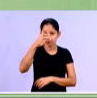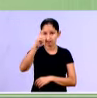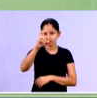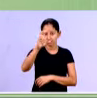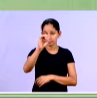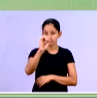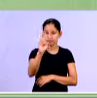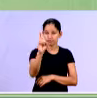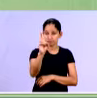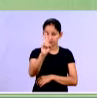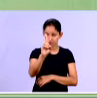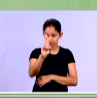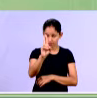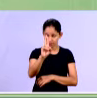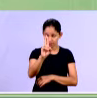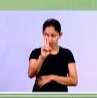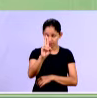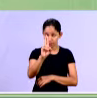2.500,